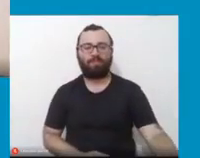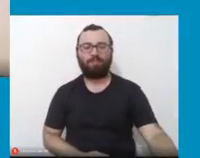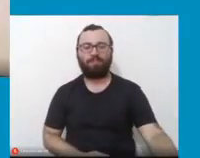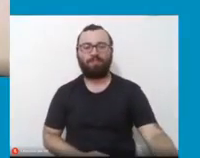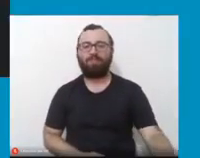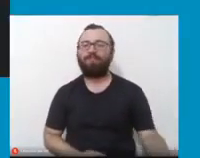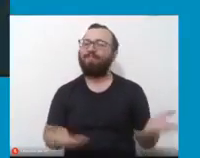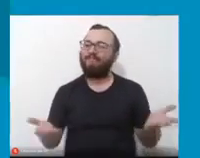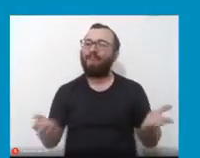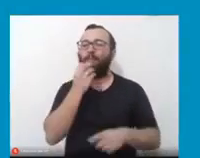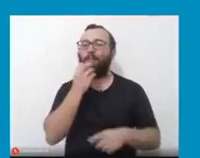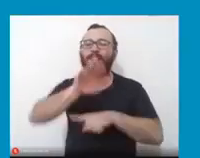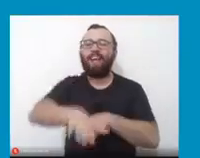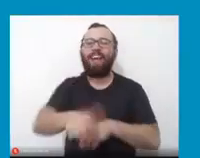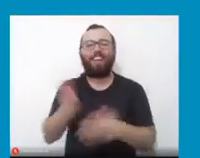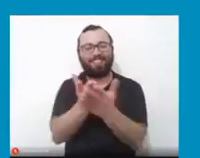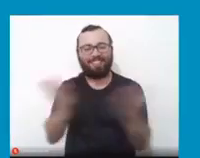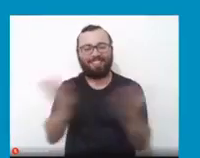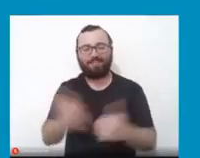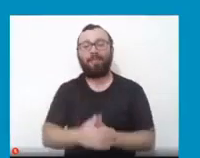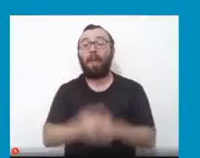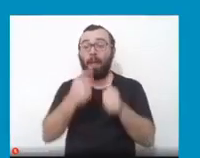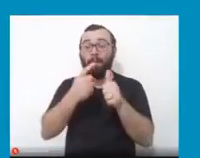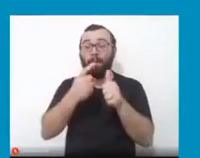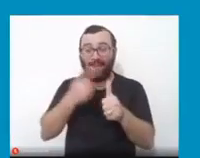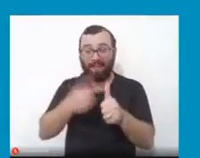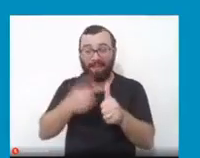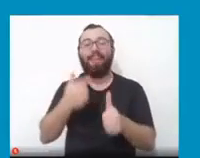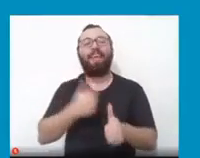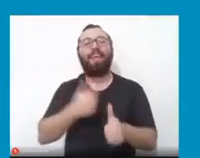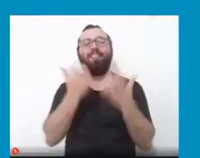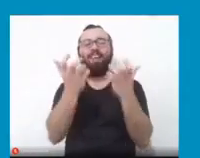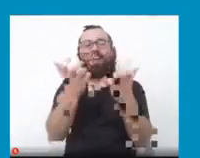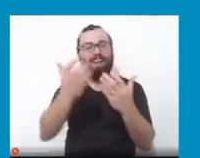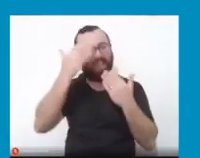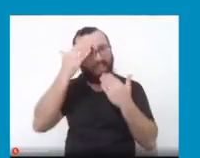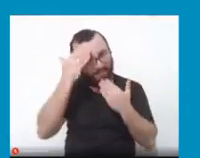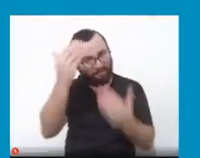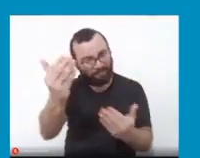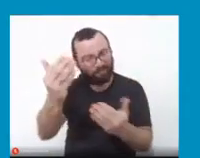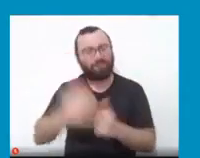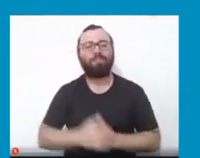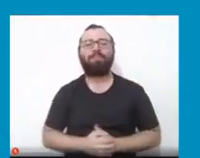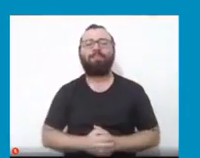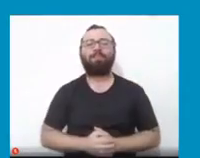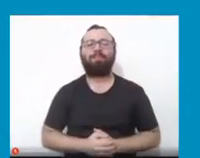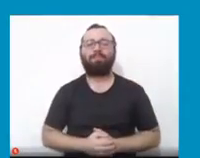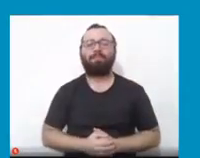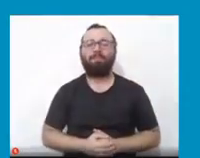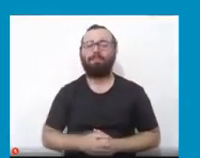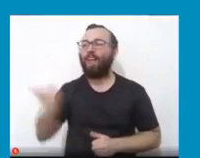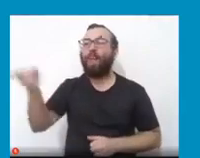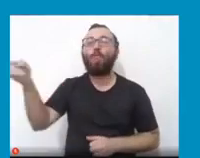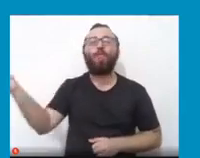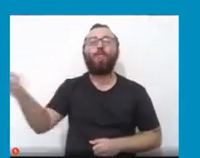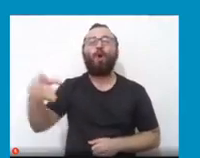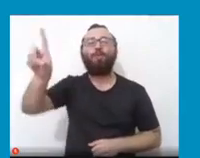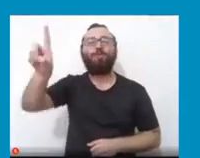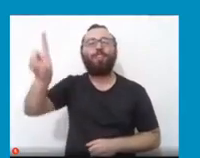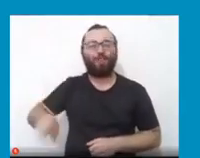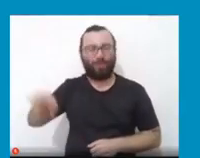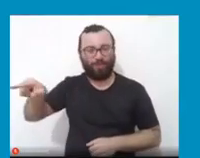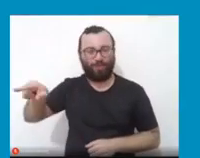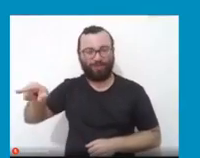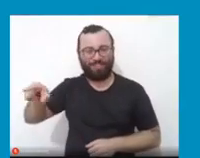Uma boa tarde a todos. Eu, em primeiro lugar, eu quero agradecer ao novo diretor da